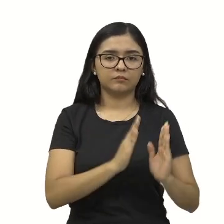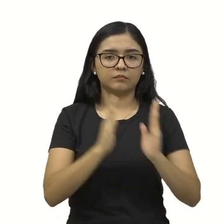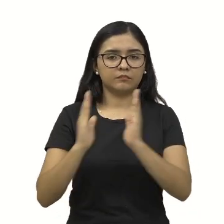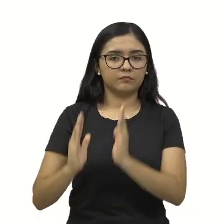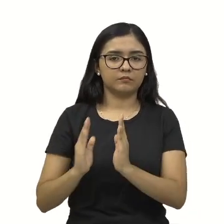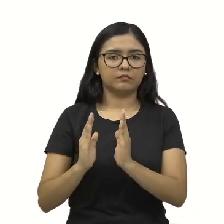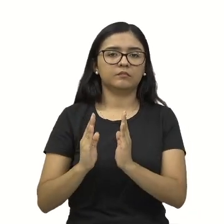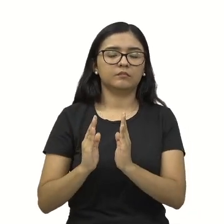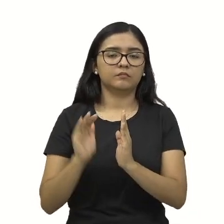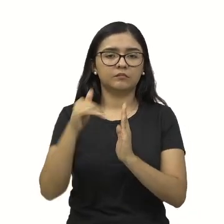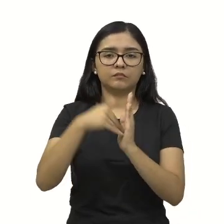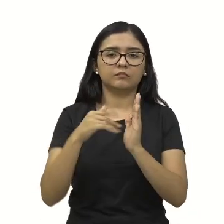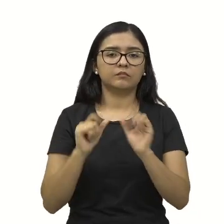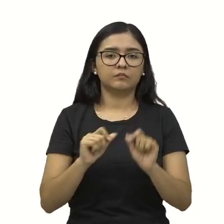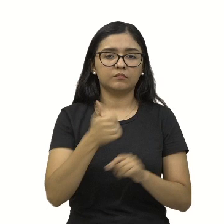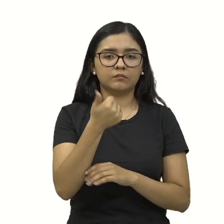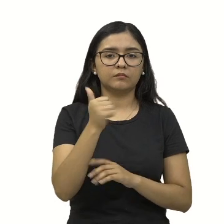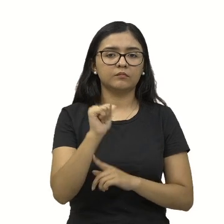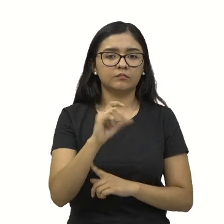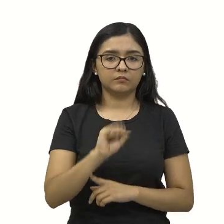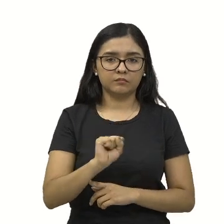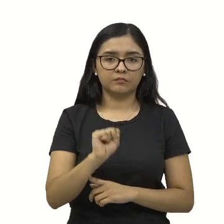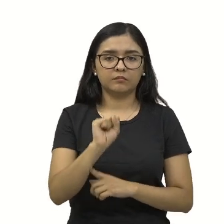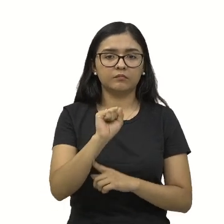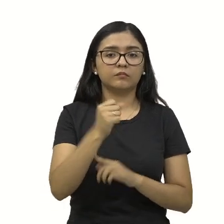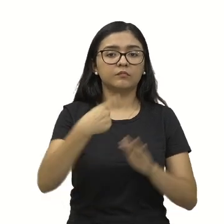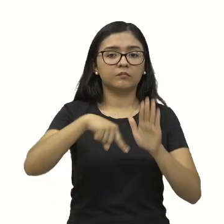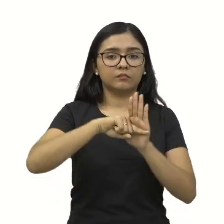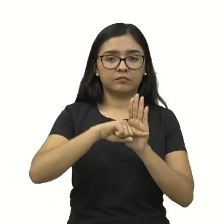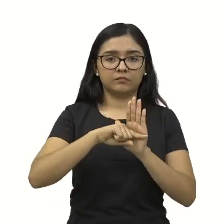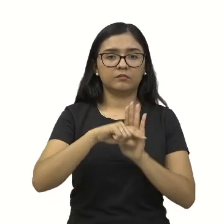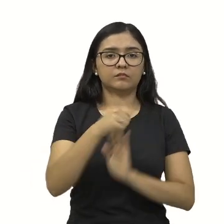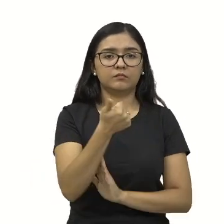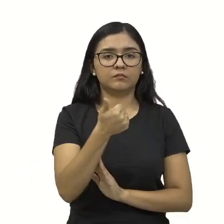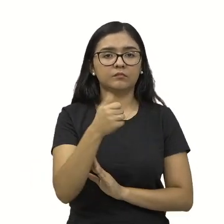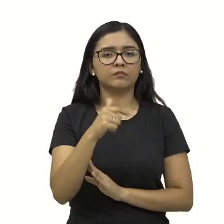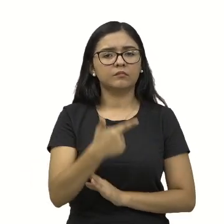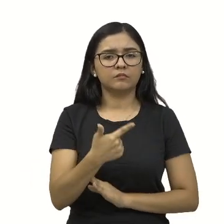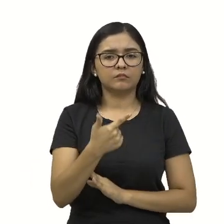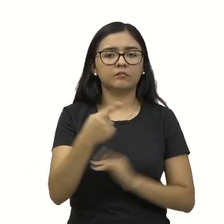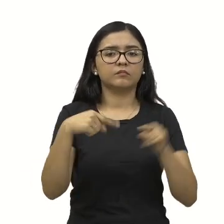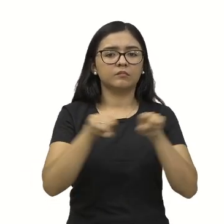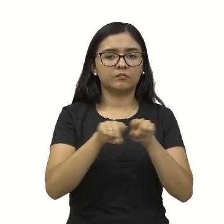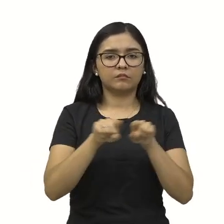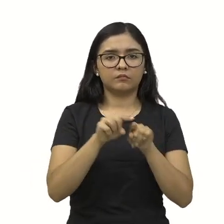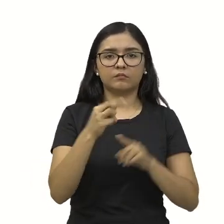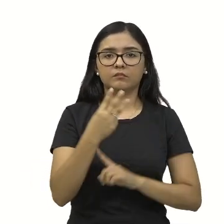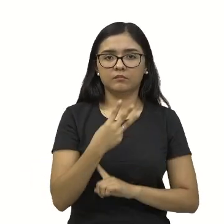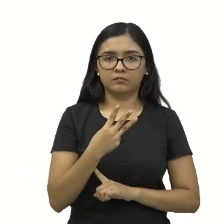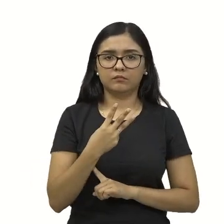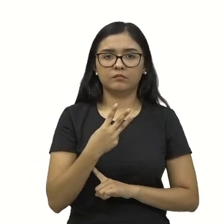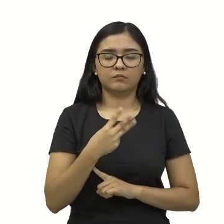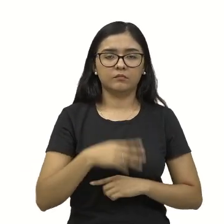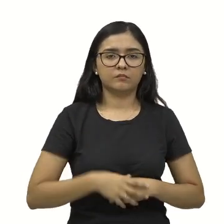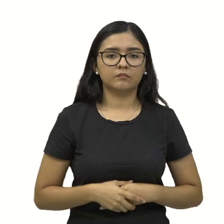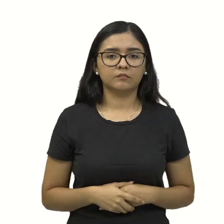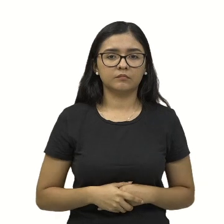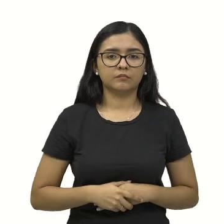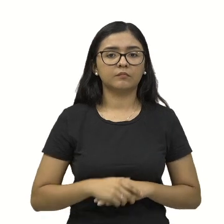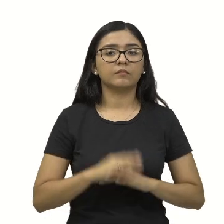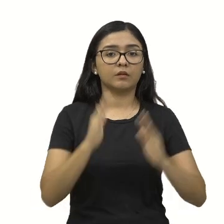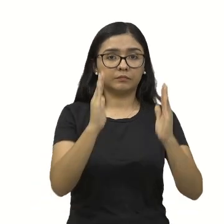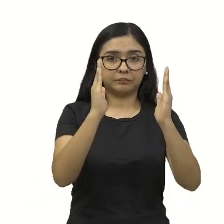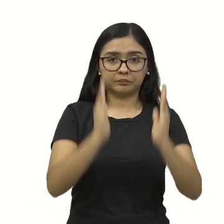A outra coluna, 18, menos 12 e 3. Beleza. Esse é o